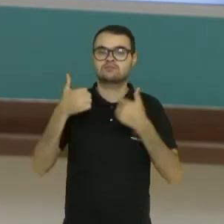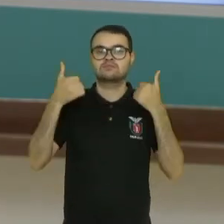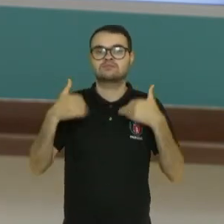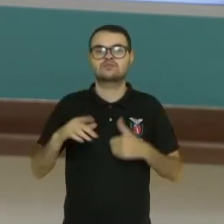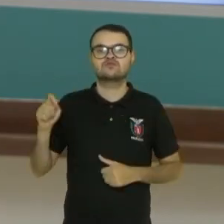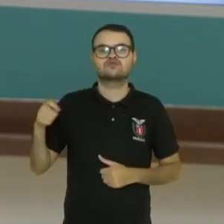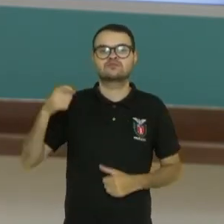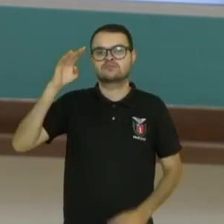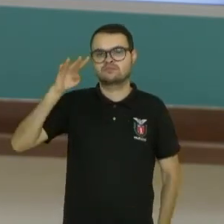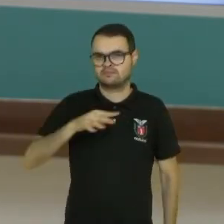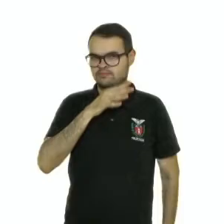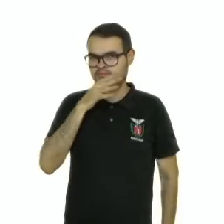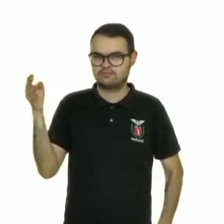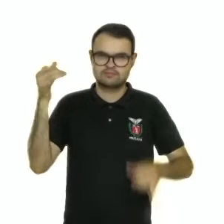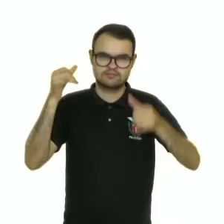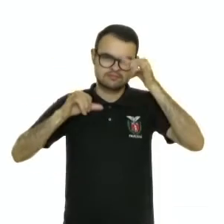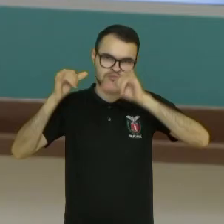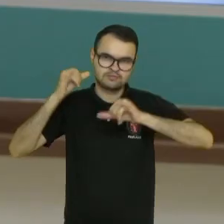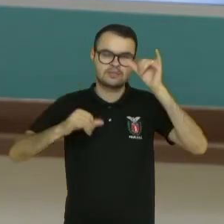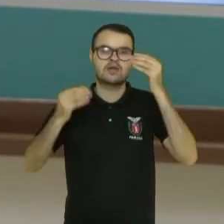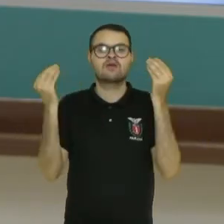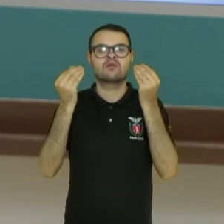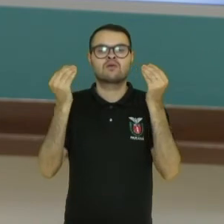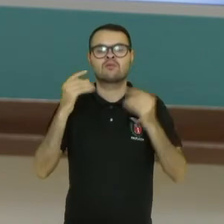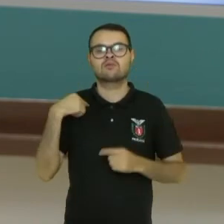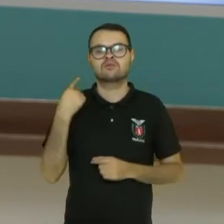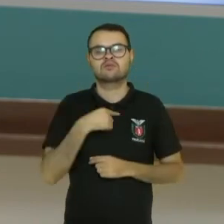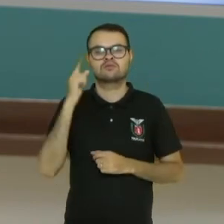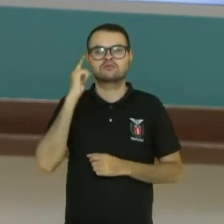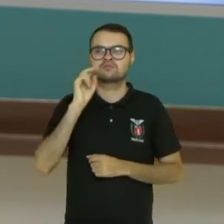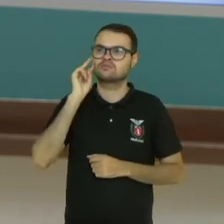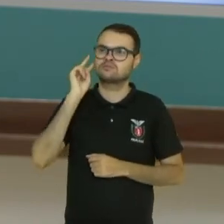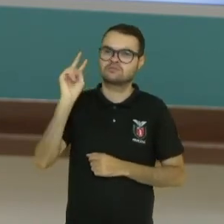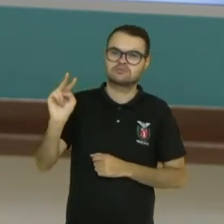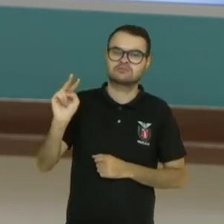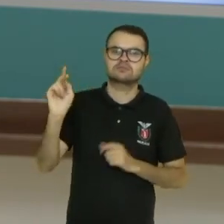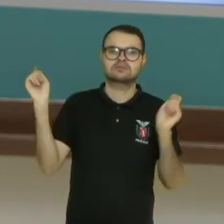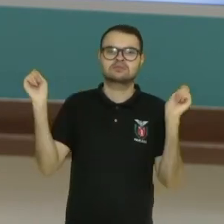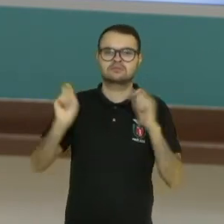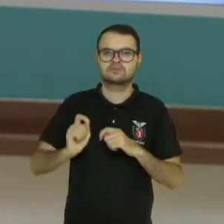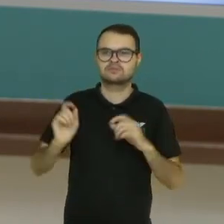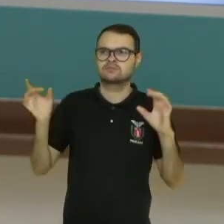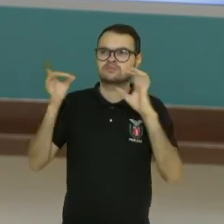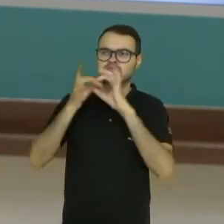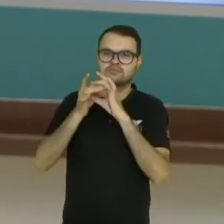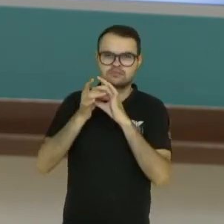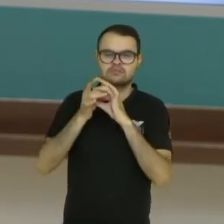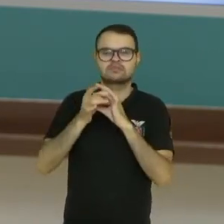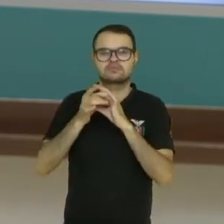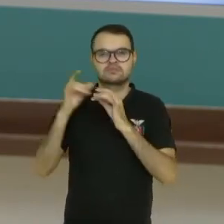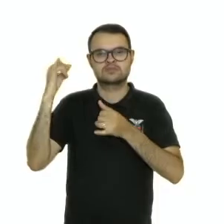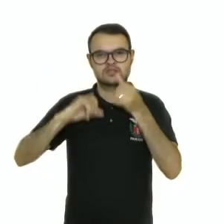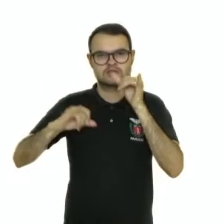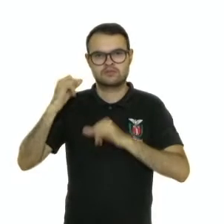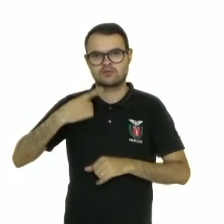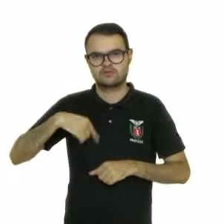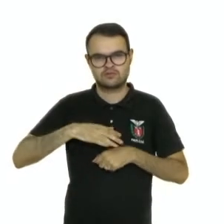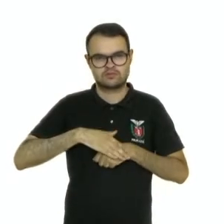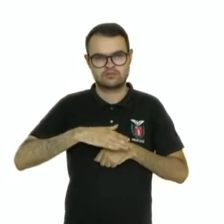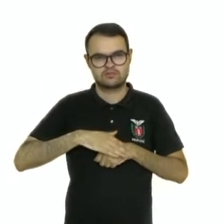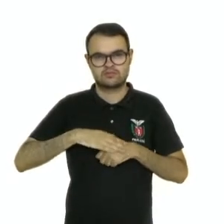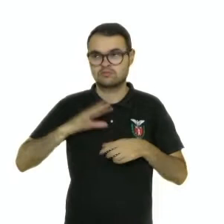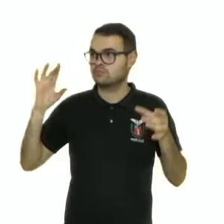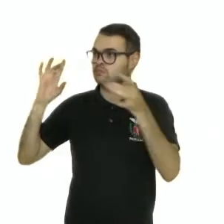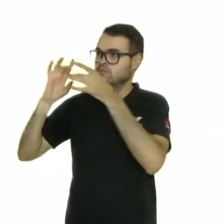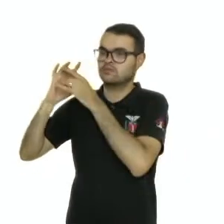da tabela periódica e como que a gente consegue enxergar a capacidade de fazer ligação química dos nossos elementos na tabela.